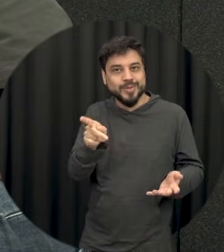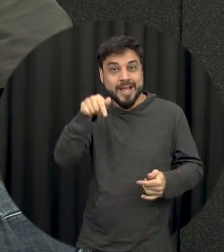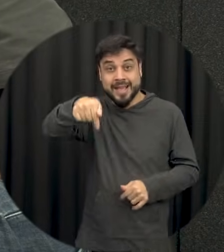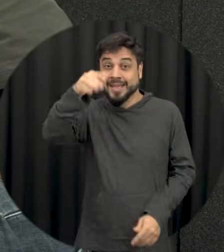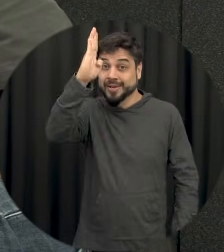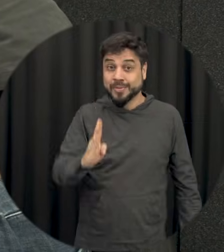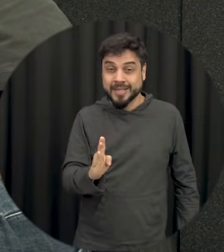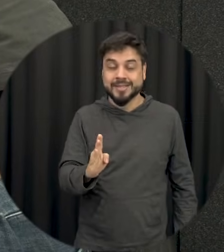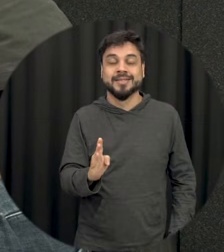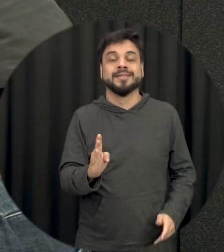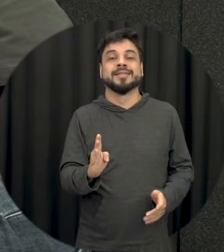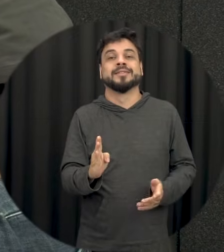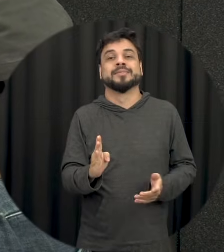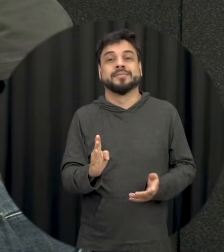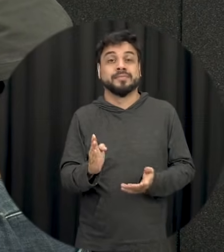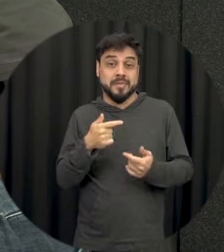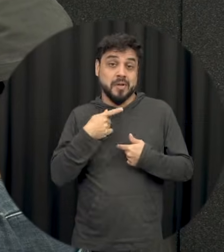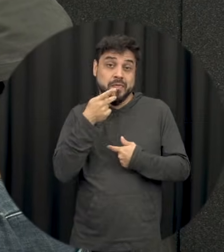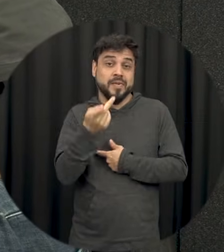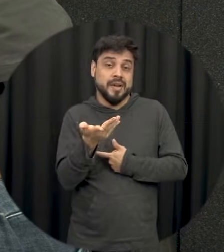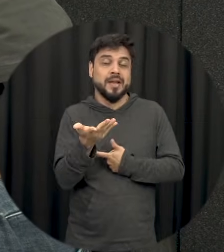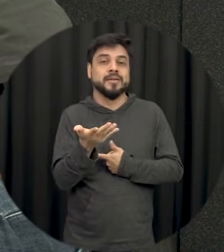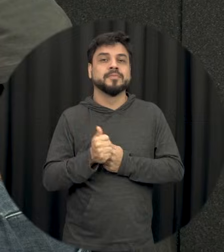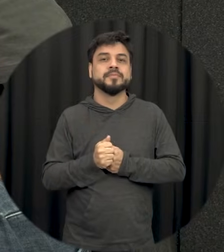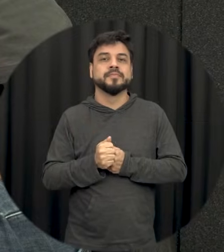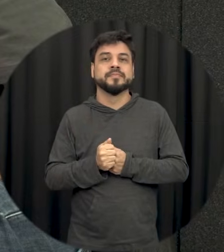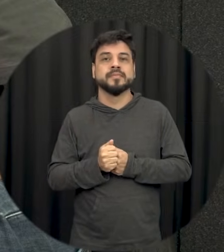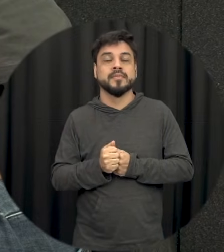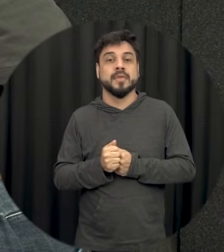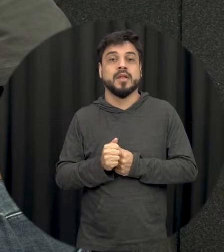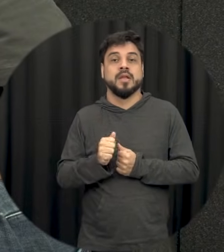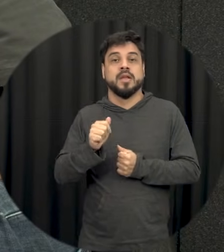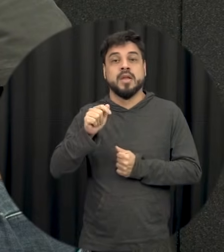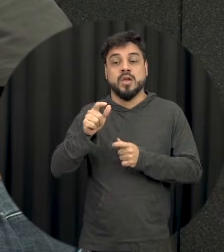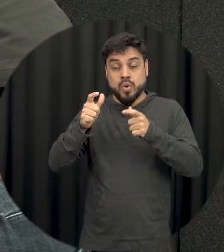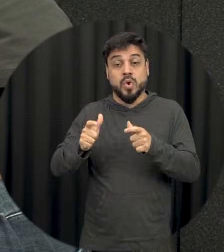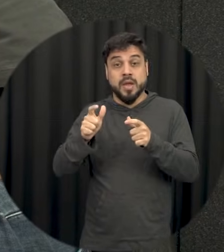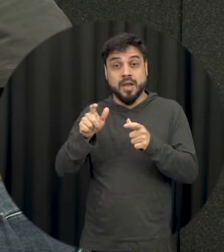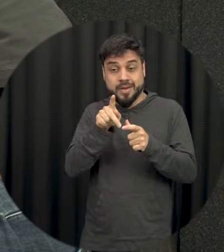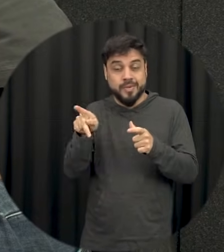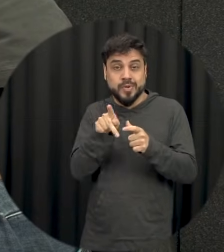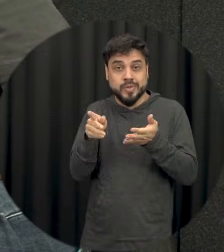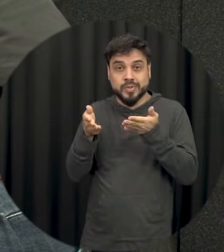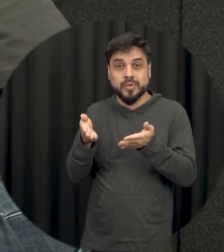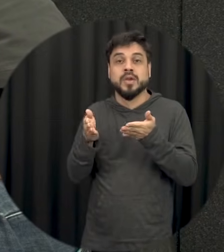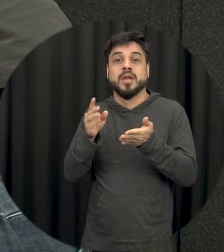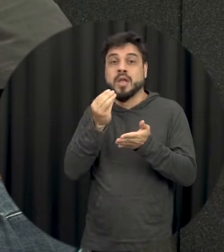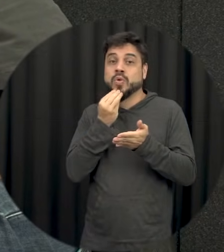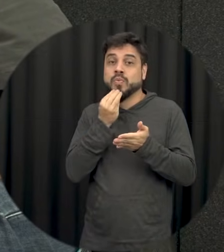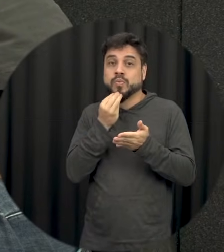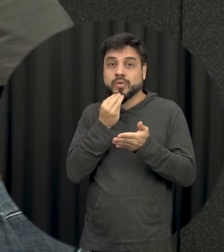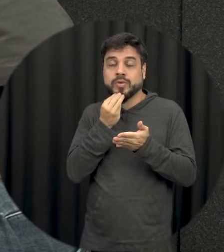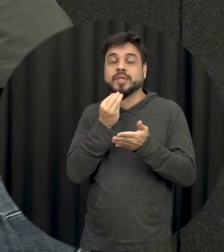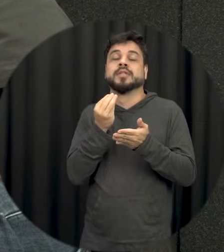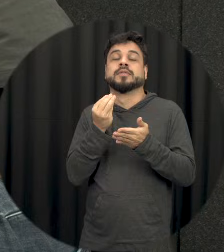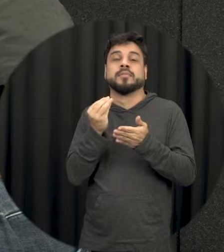sou muito tranquilo em dizer, a docência é uma excelente oportunidade para algumas áreas do conhecimento